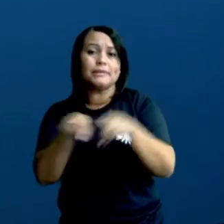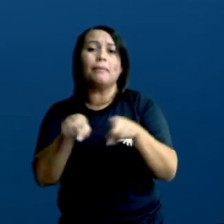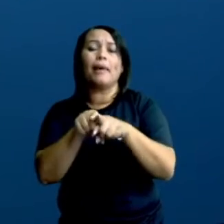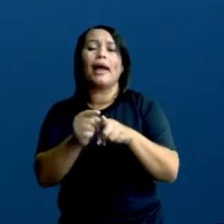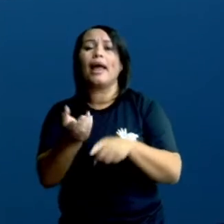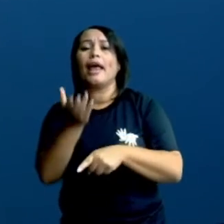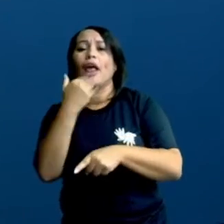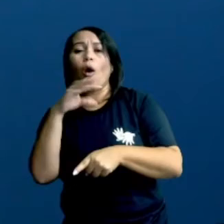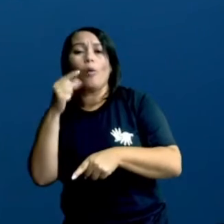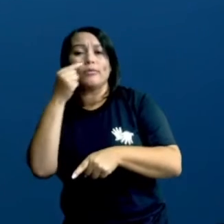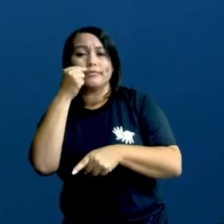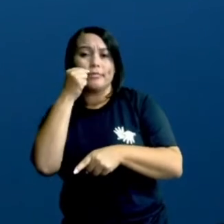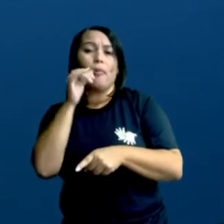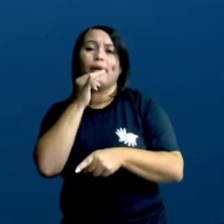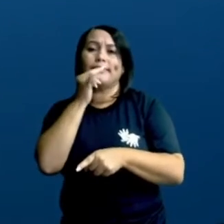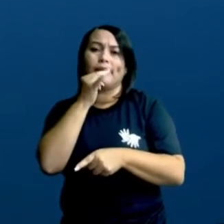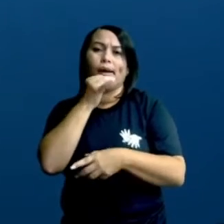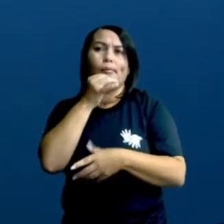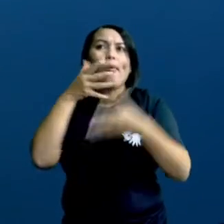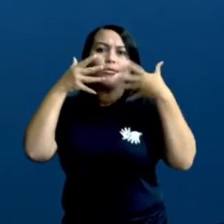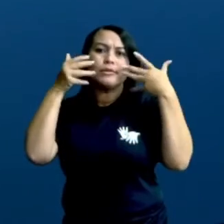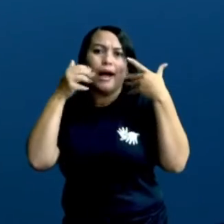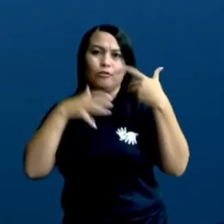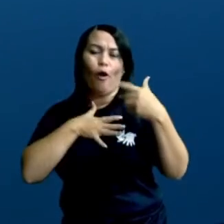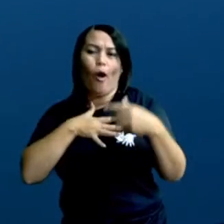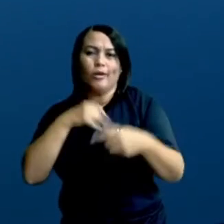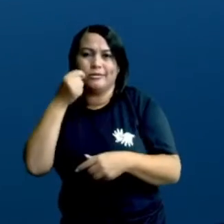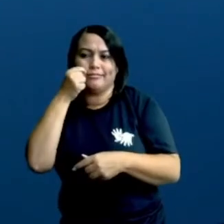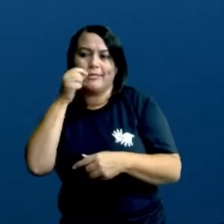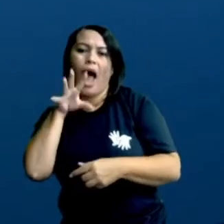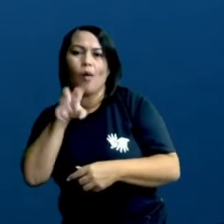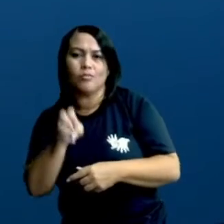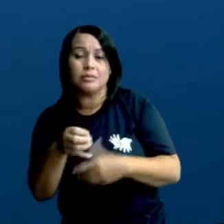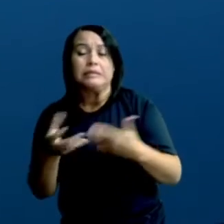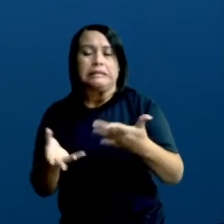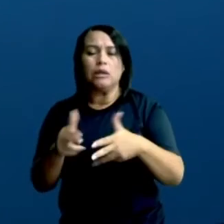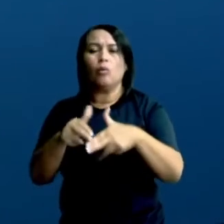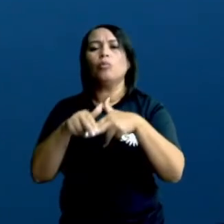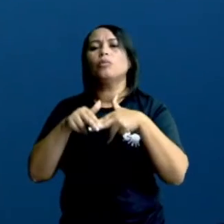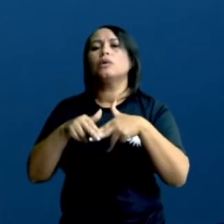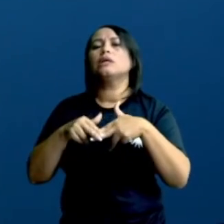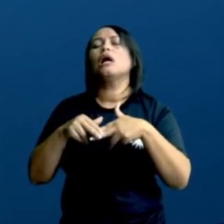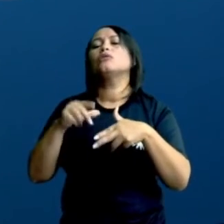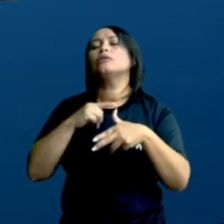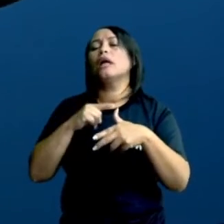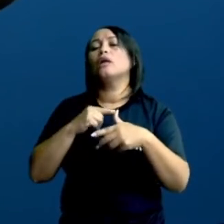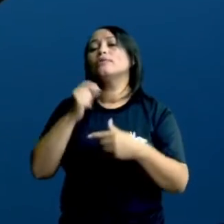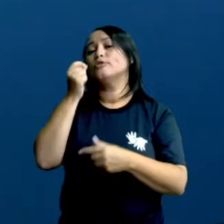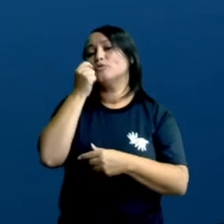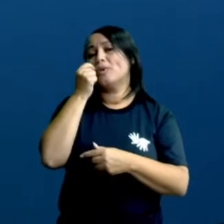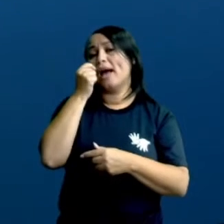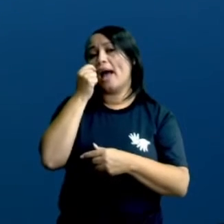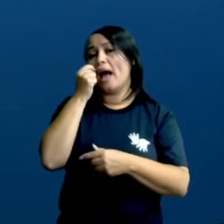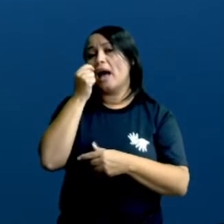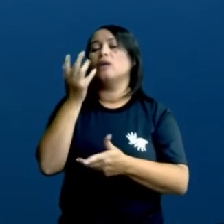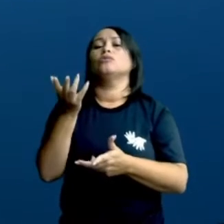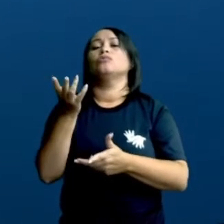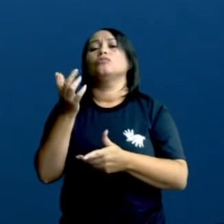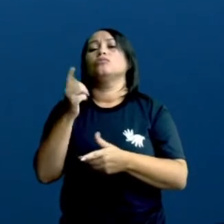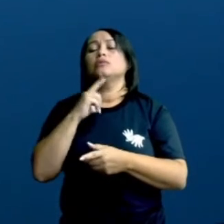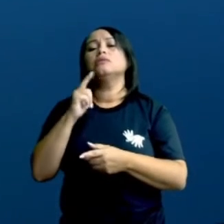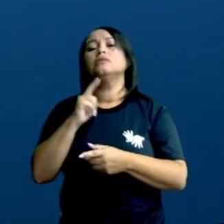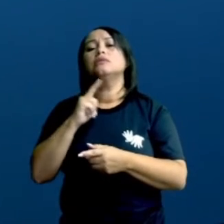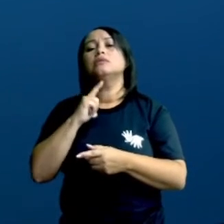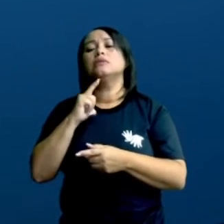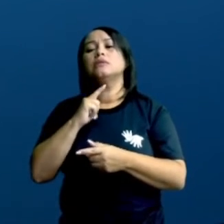são geralmente os felinos. Então, no ciclo da toxoplasmose, um rato infectado com